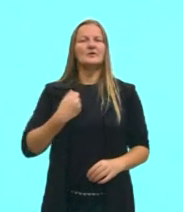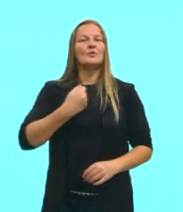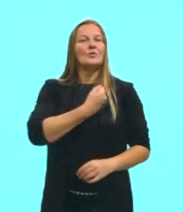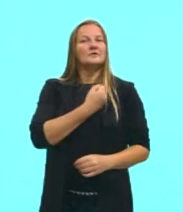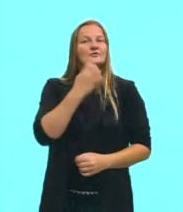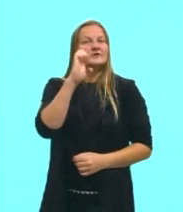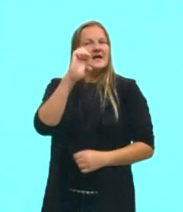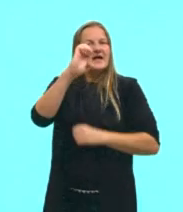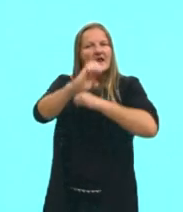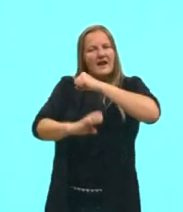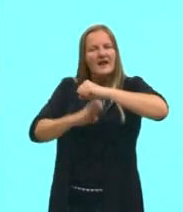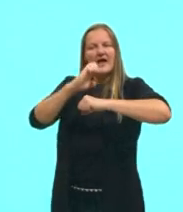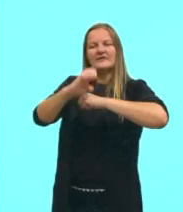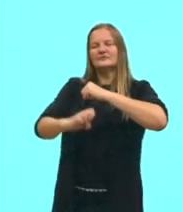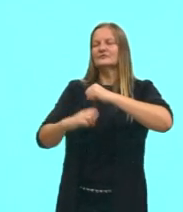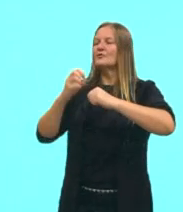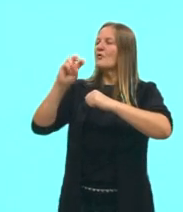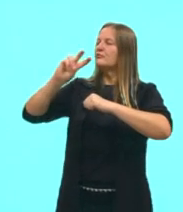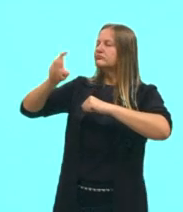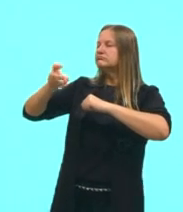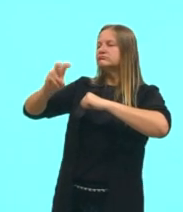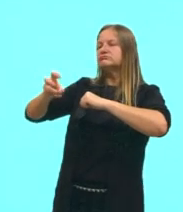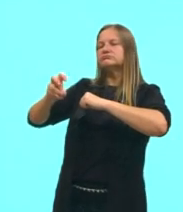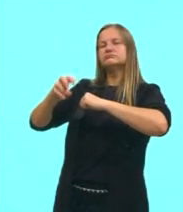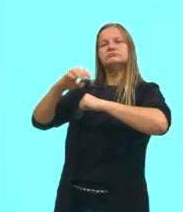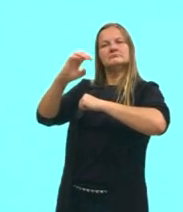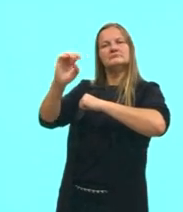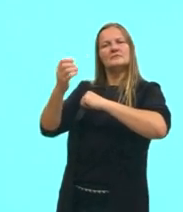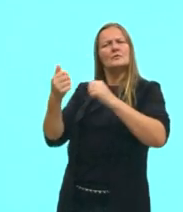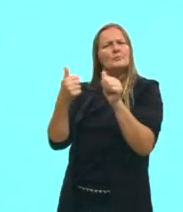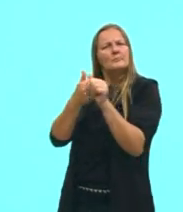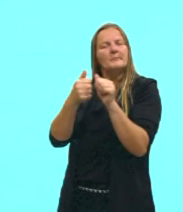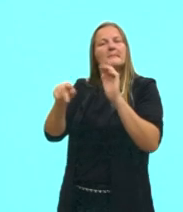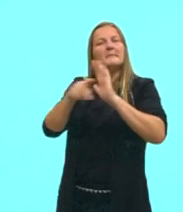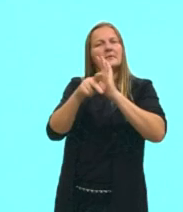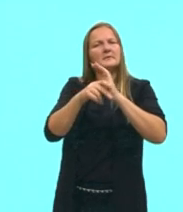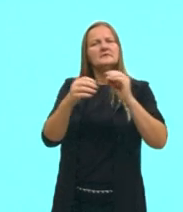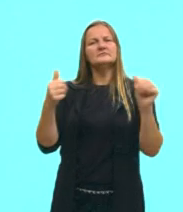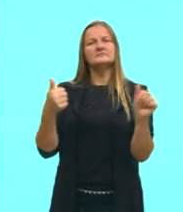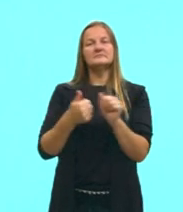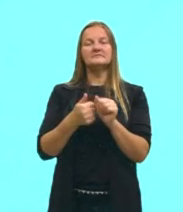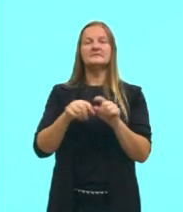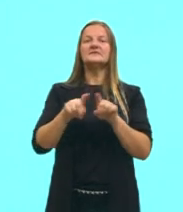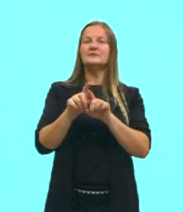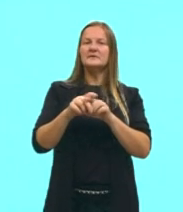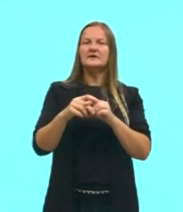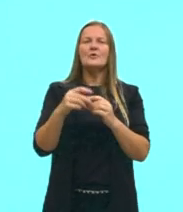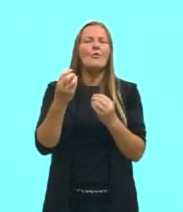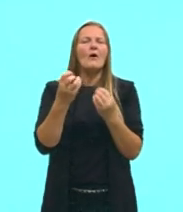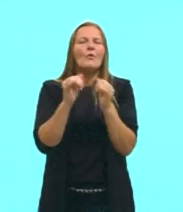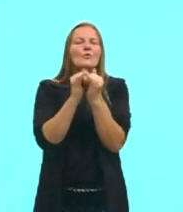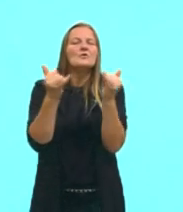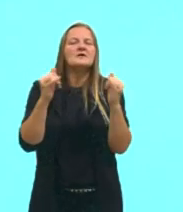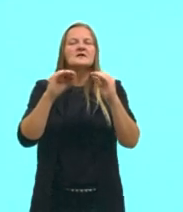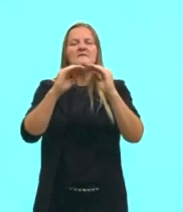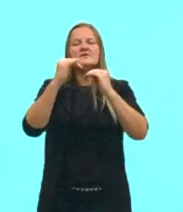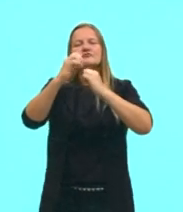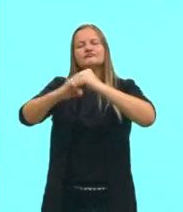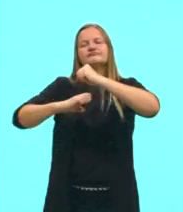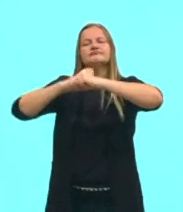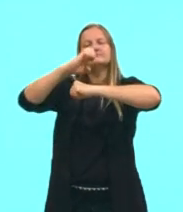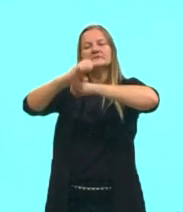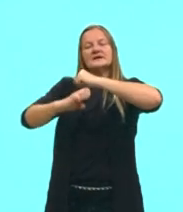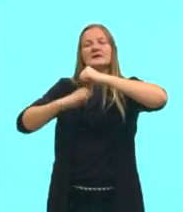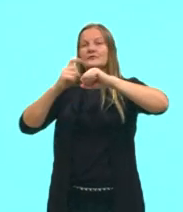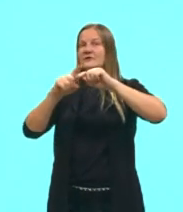número de elétrons na camada de valência e com as propriedades semelhantes já os períodos são os níveis de energia né não